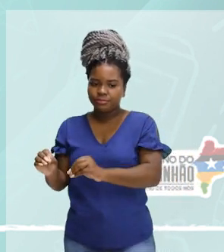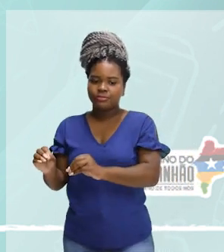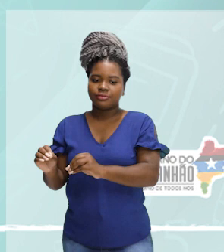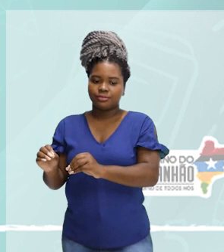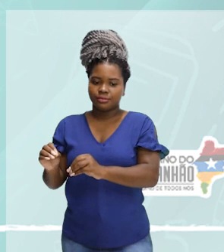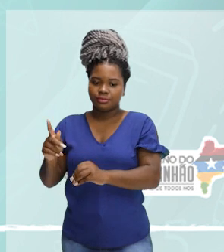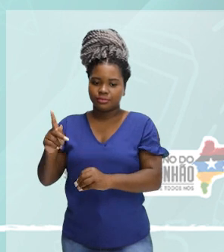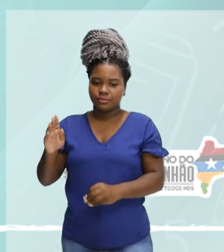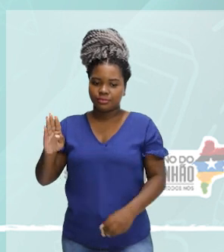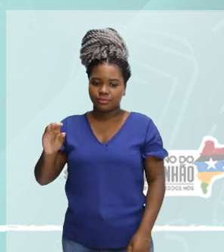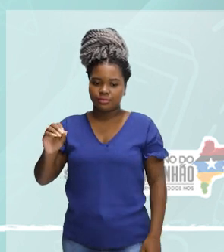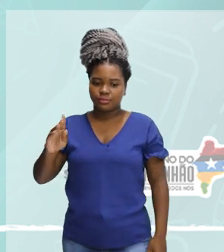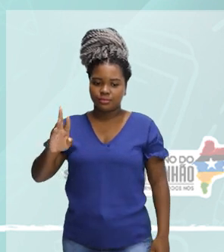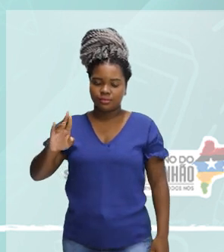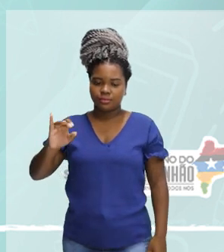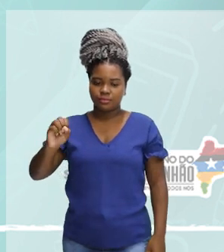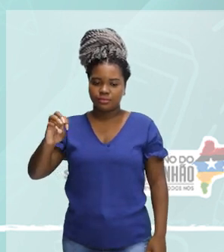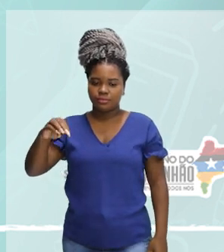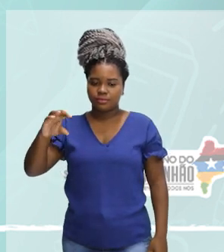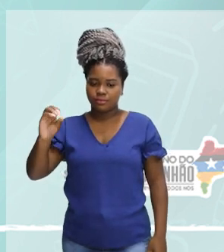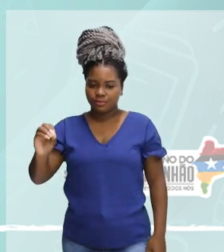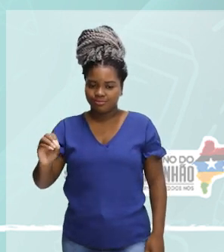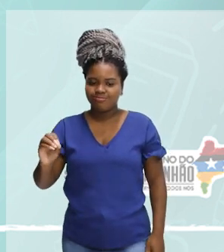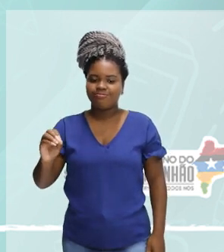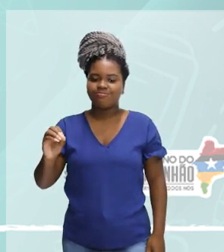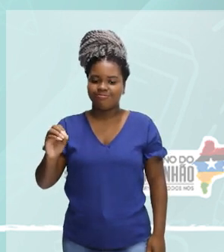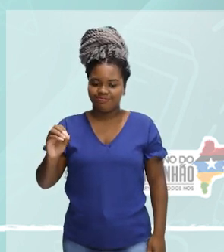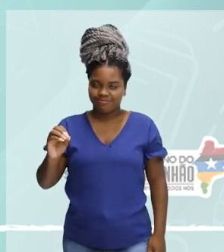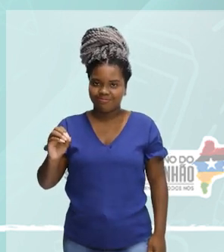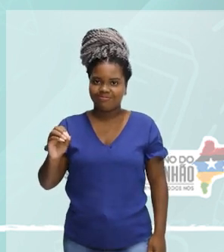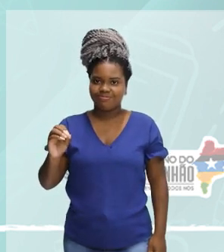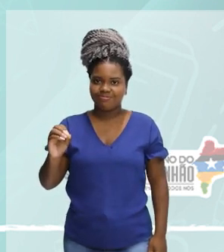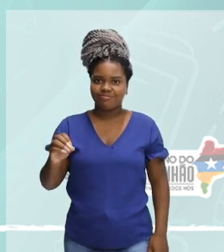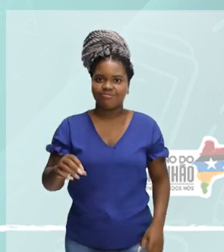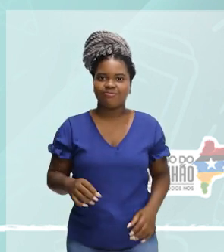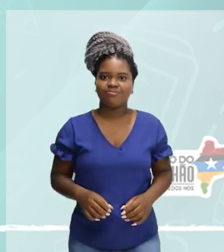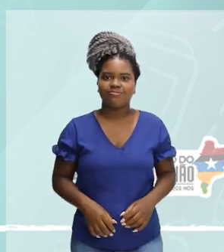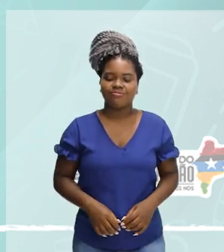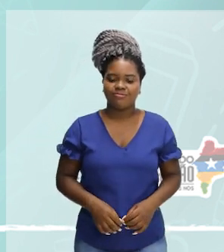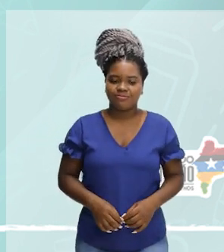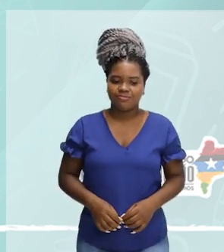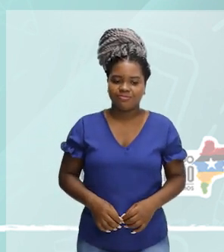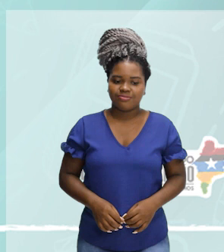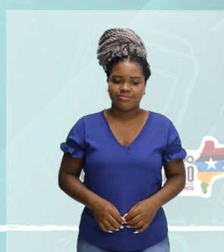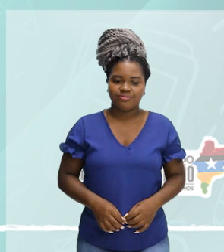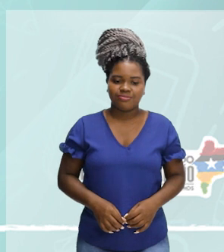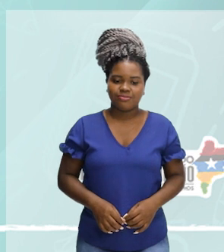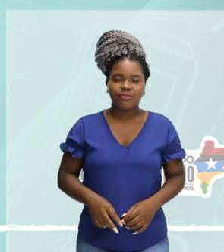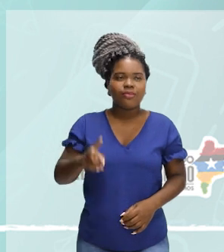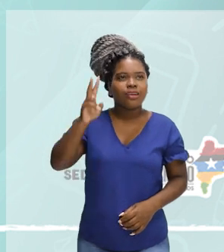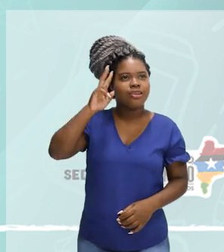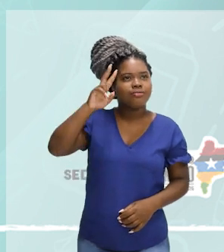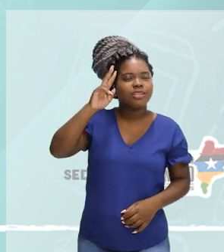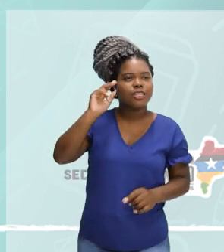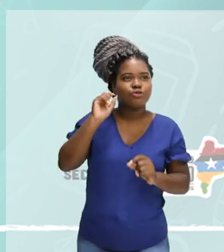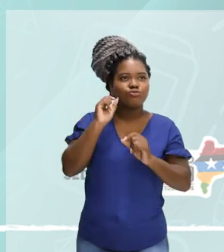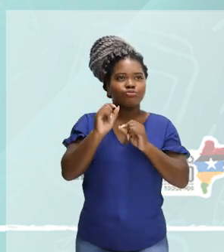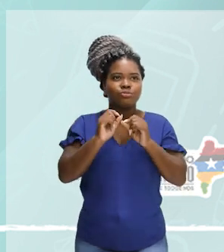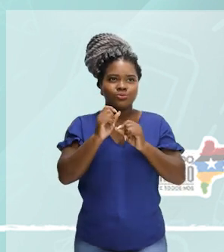português. Pobríssimo, paupérrimo. Pobríssimo, paupérrimo. Eu me lembro